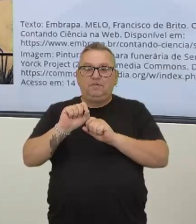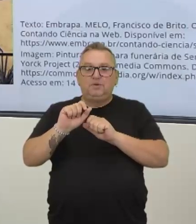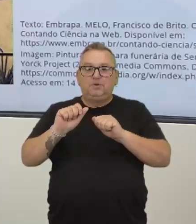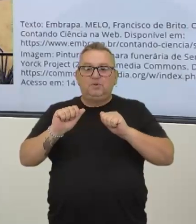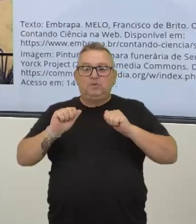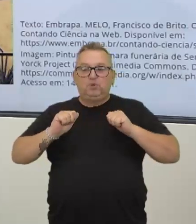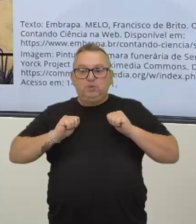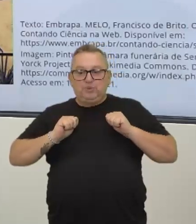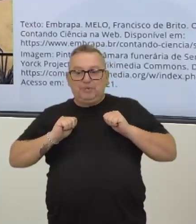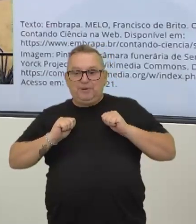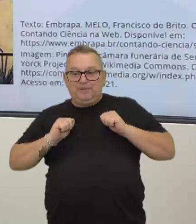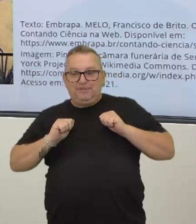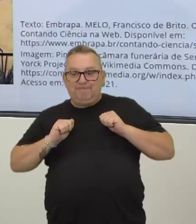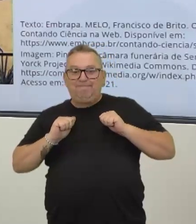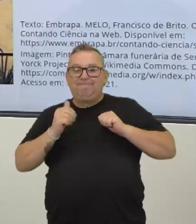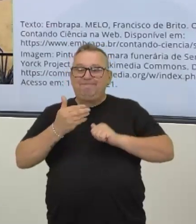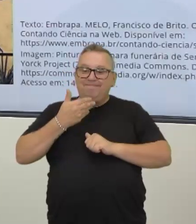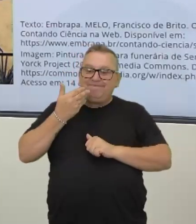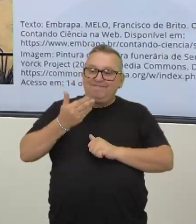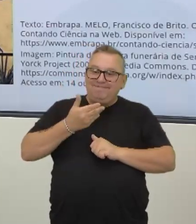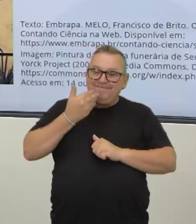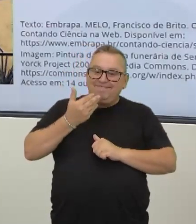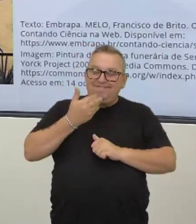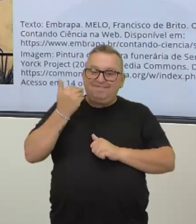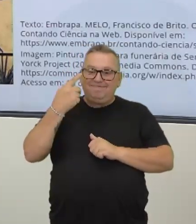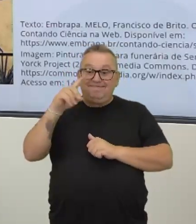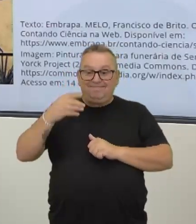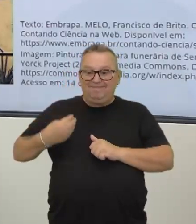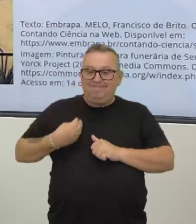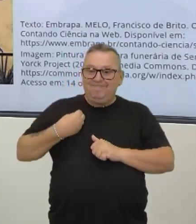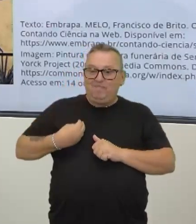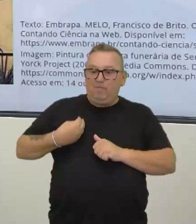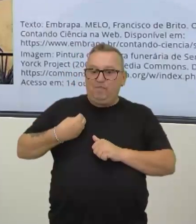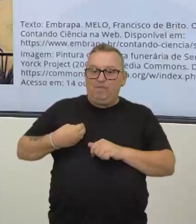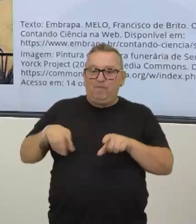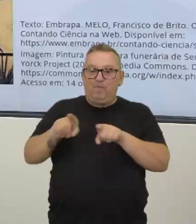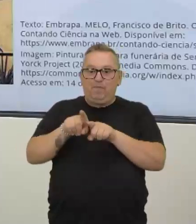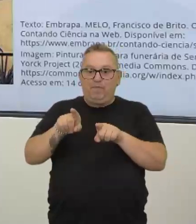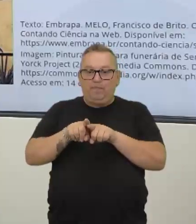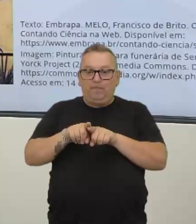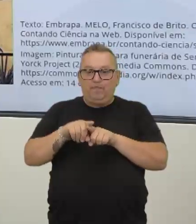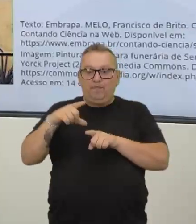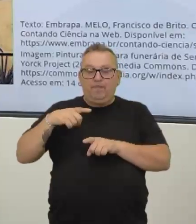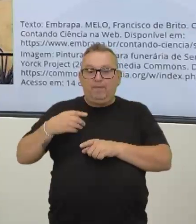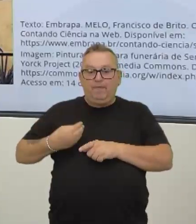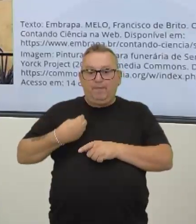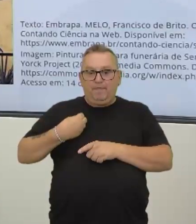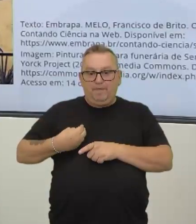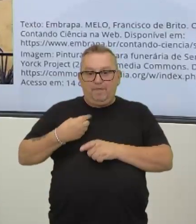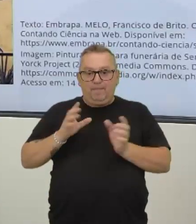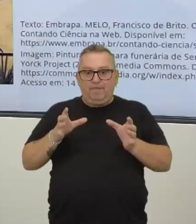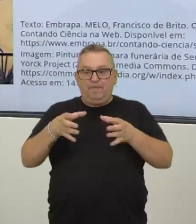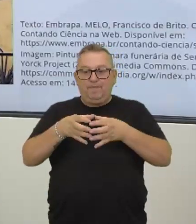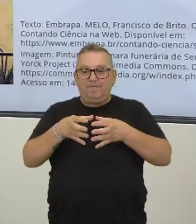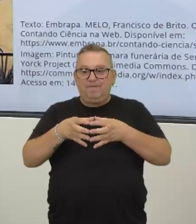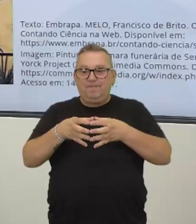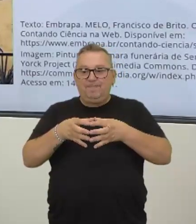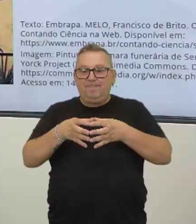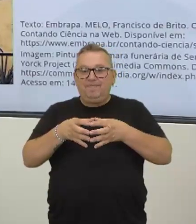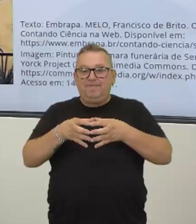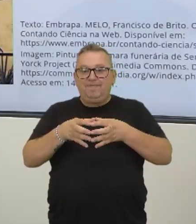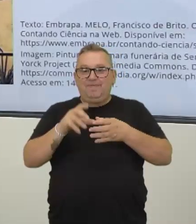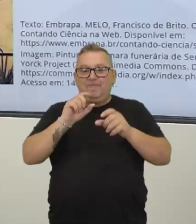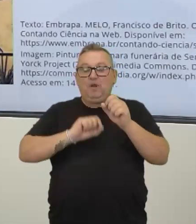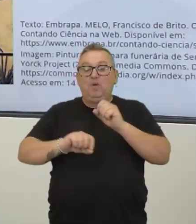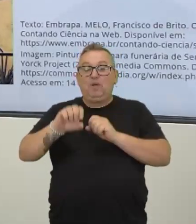o que, em certa parte, facilita aí, né, a sua vida, né, e principalmente a sua vida em comunidade, tá certo? E